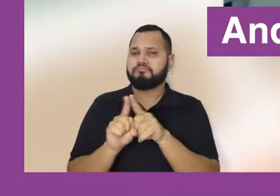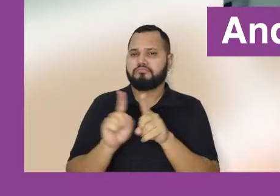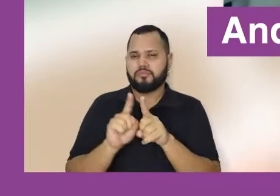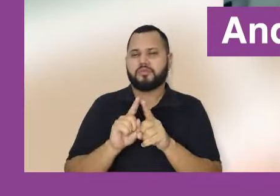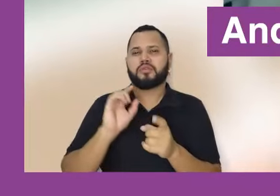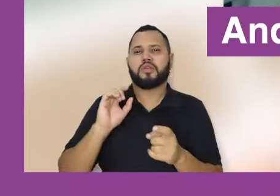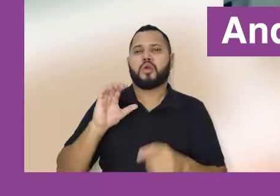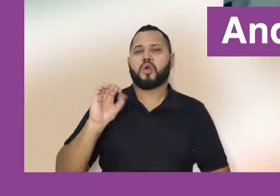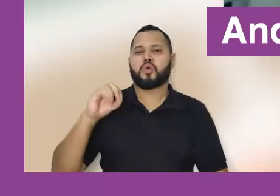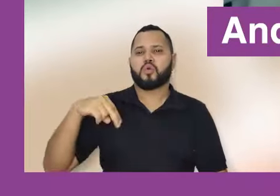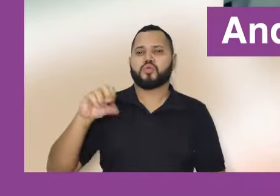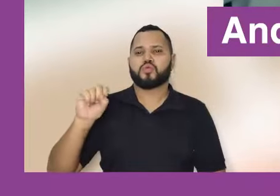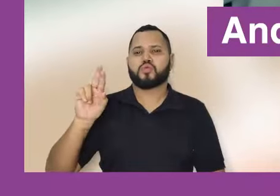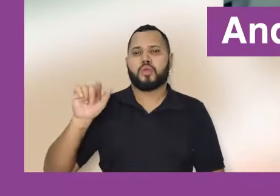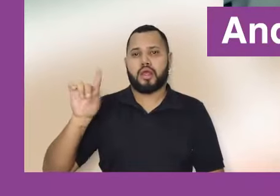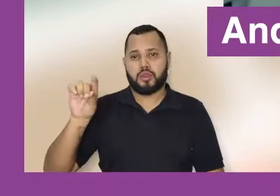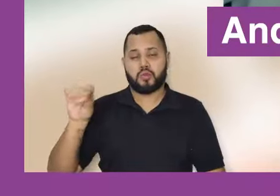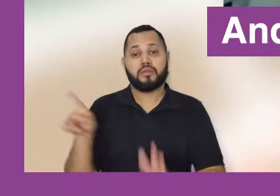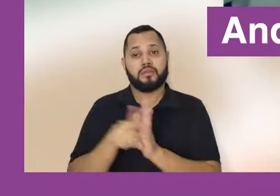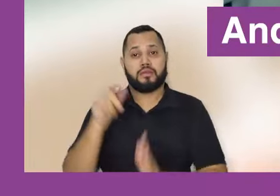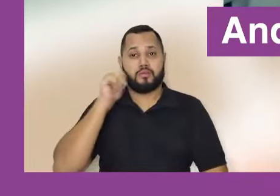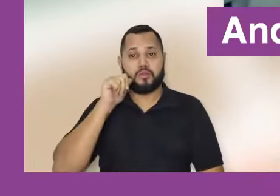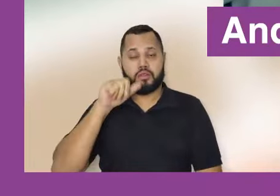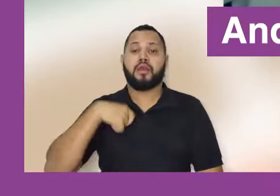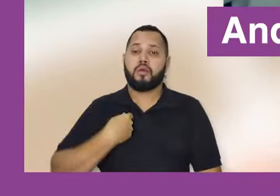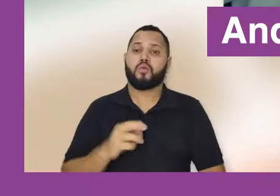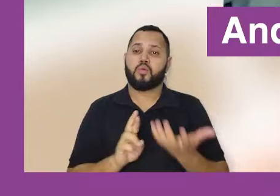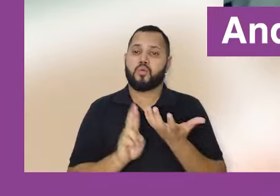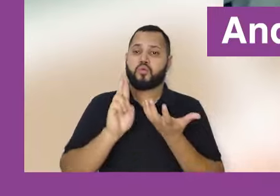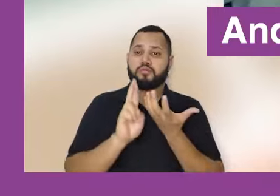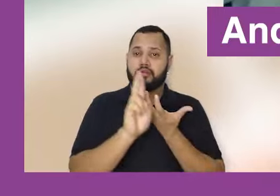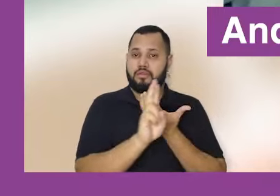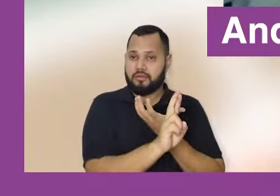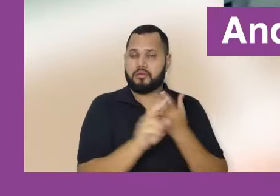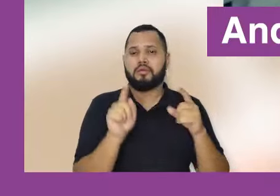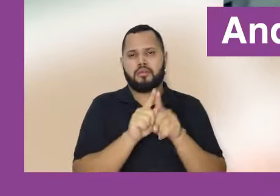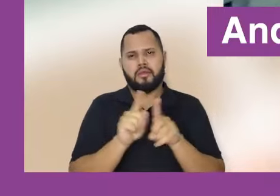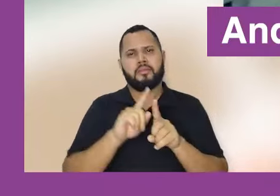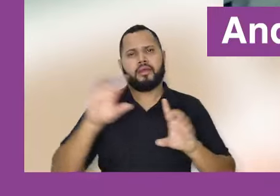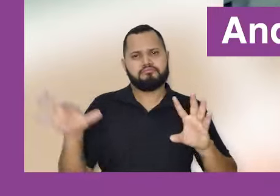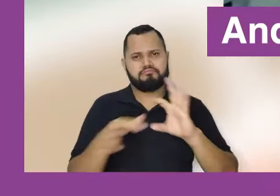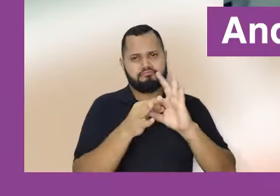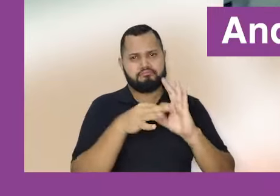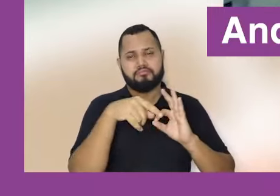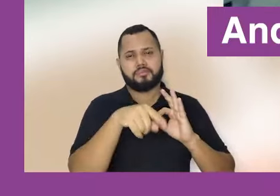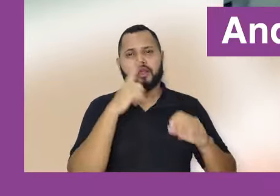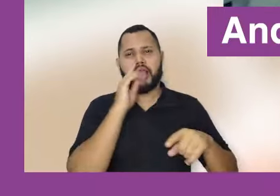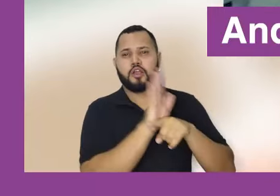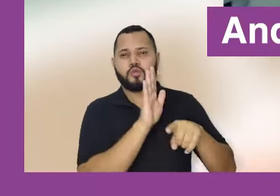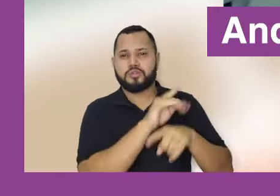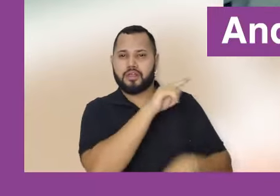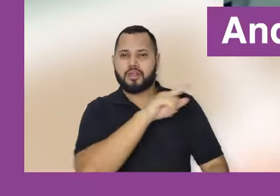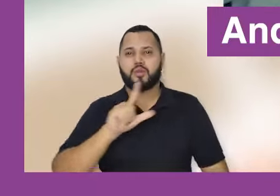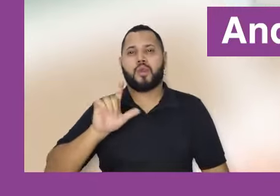aí do Consulado da mulher primeiro como conselheira e depois mais diretamente aí ajudando